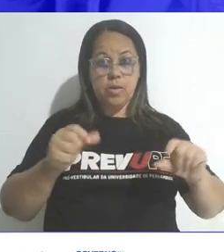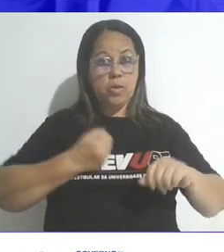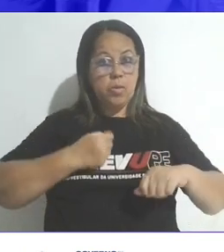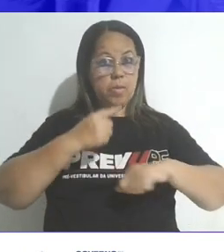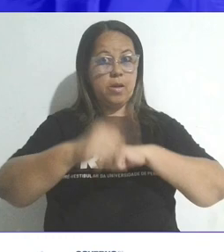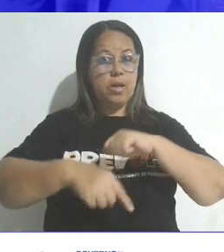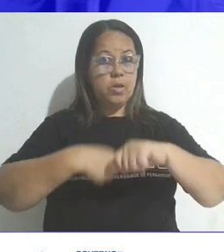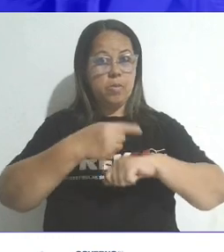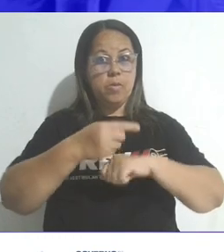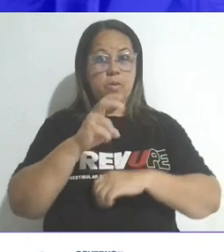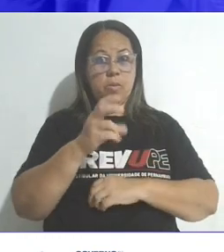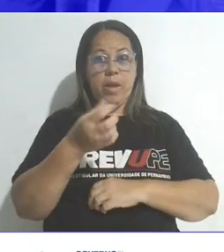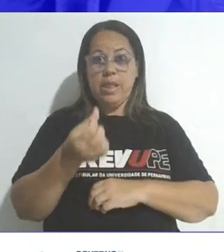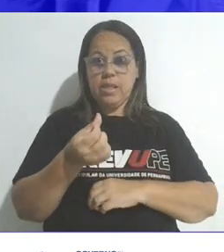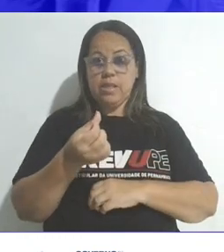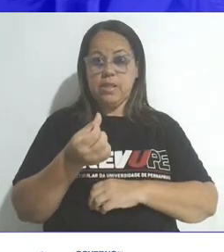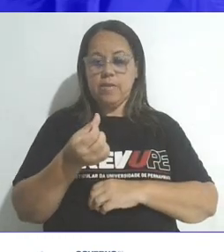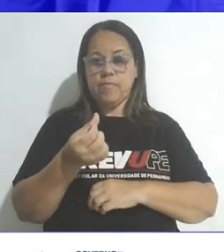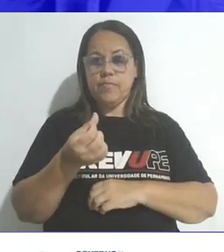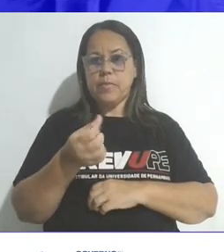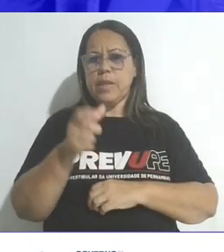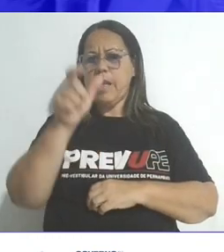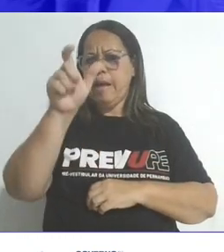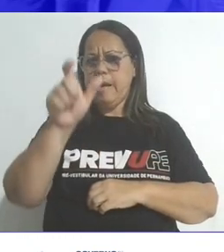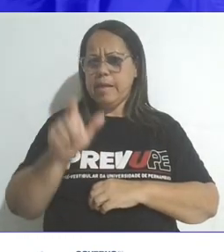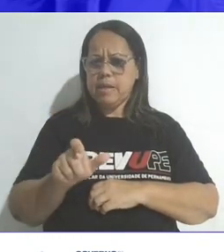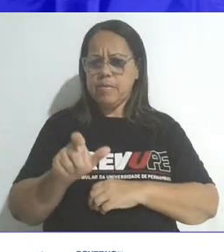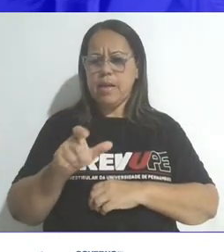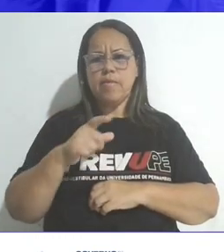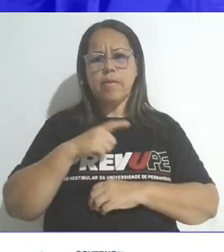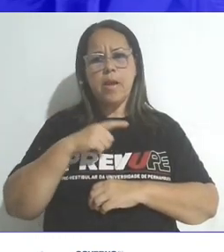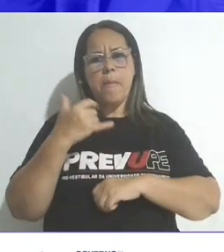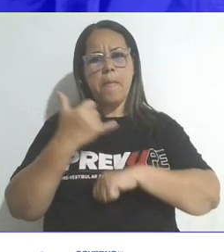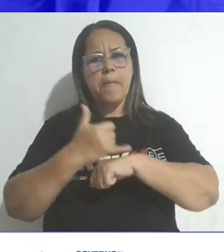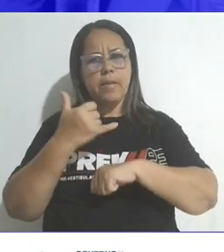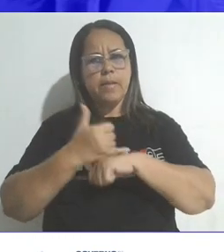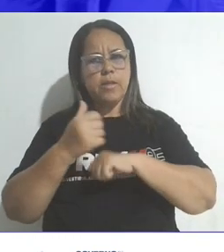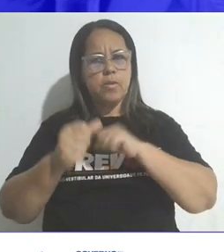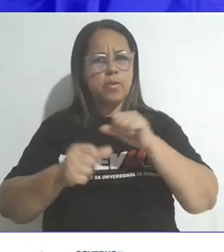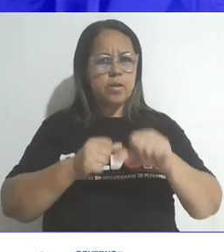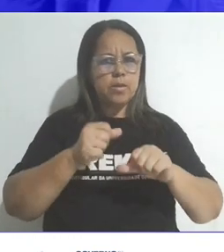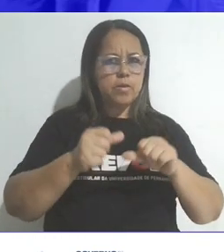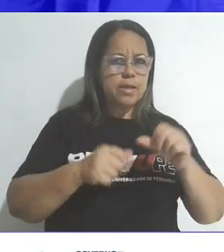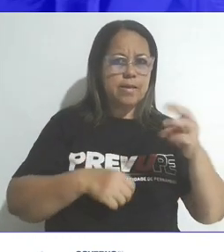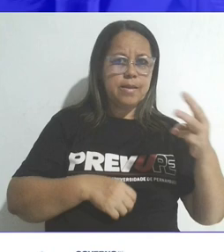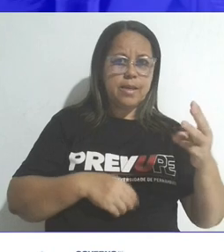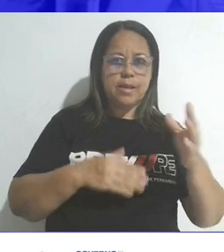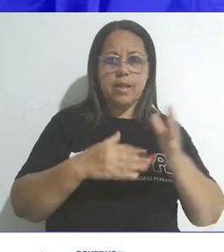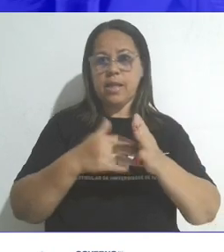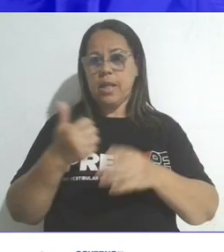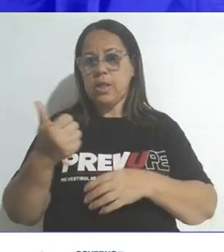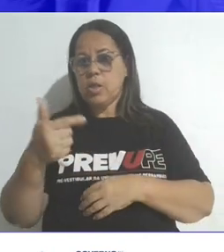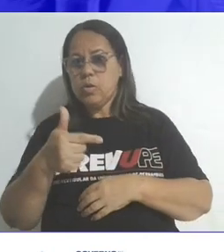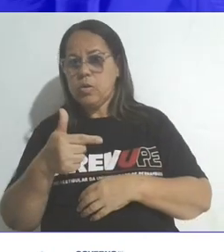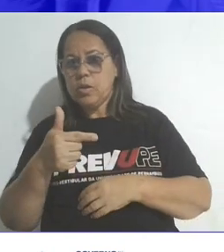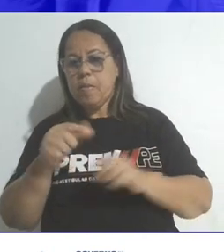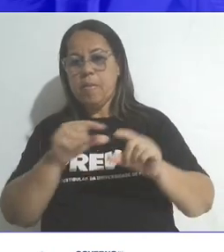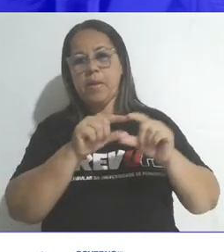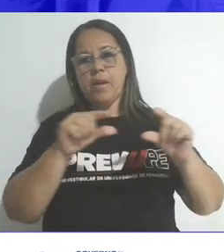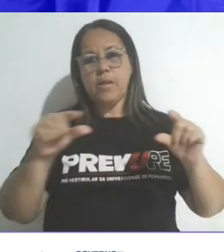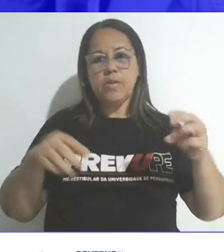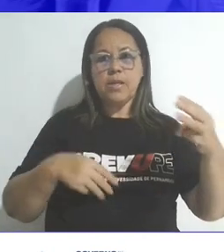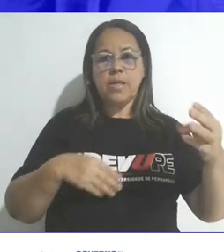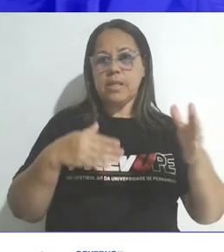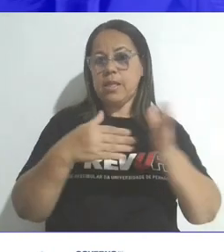atômico 56. No meio da tabela estão os metais de transição, grupos 3 a 12, períodos 3 a